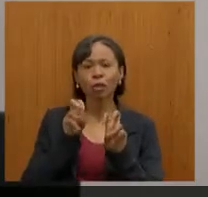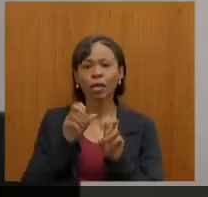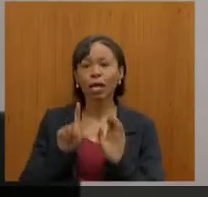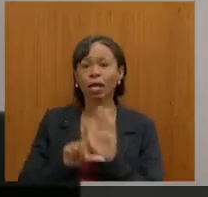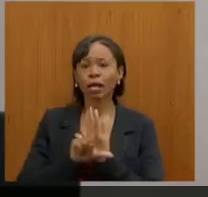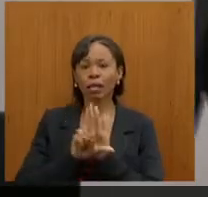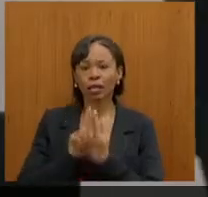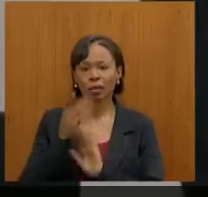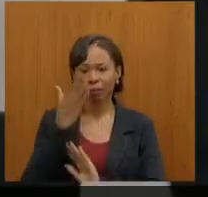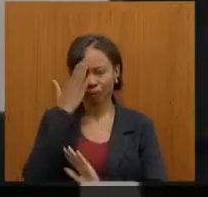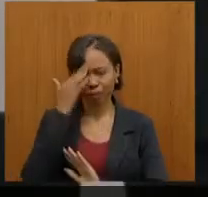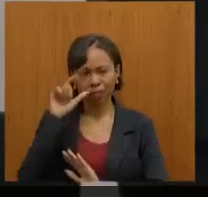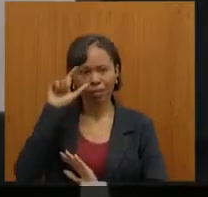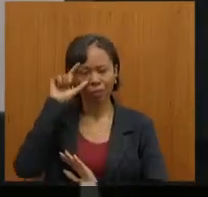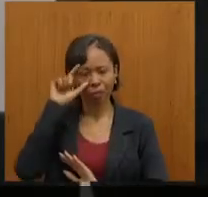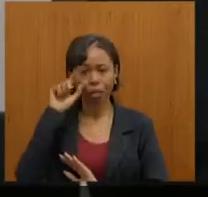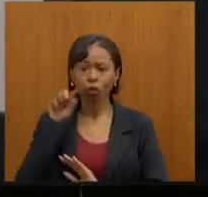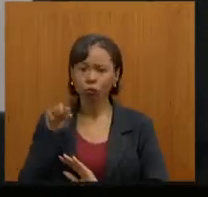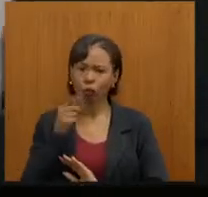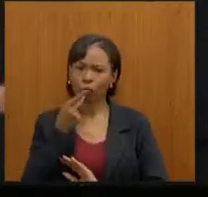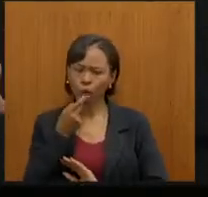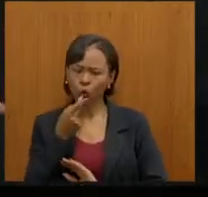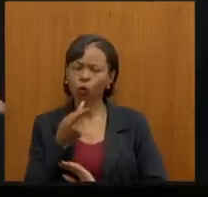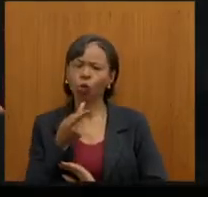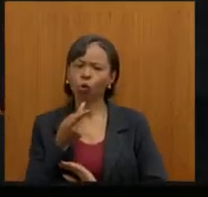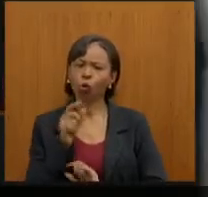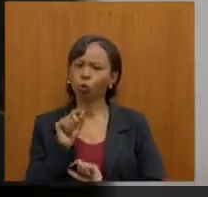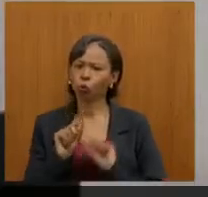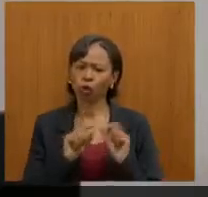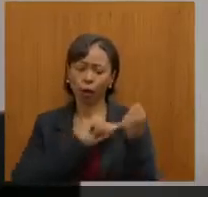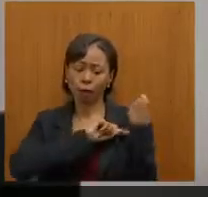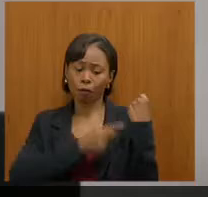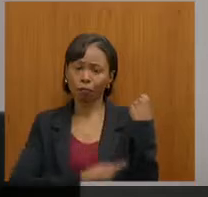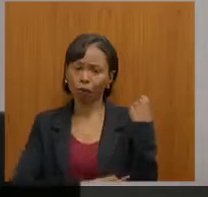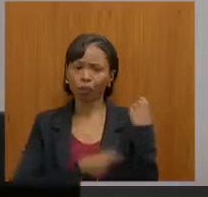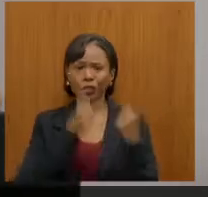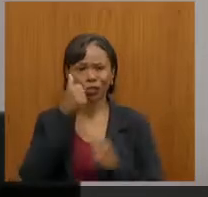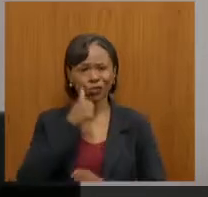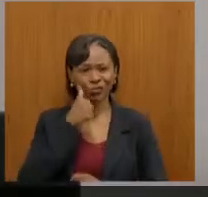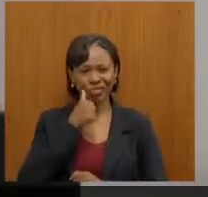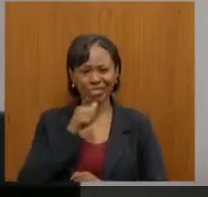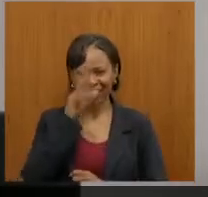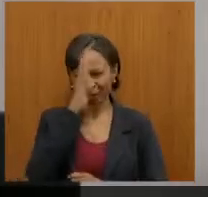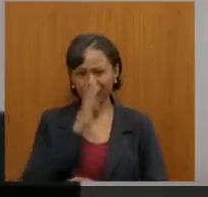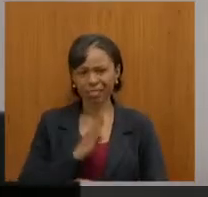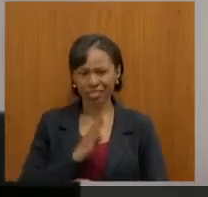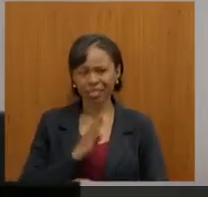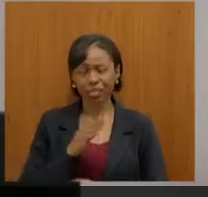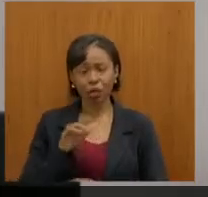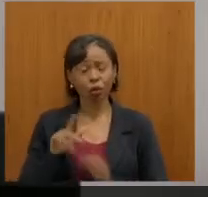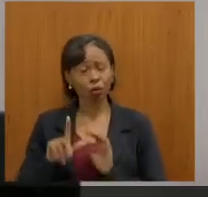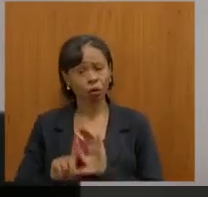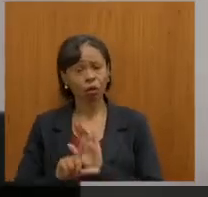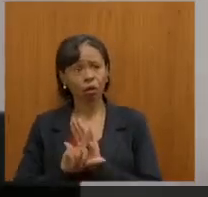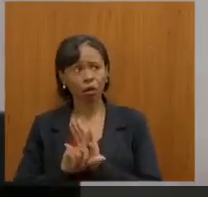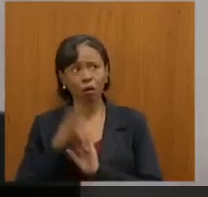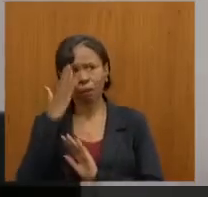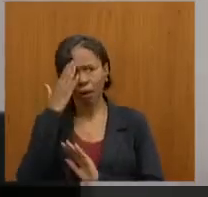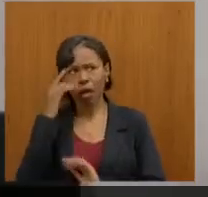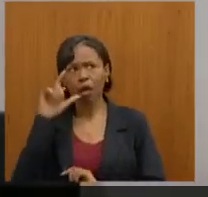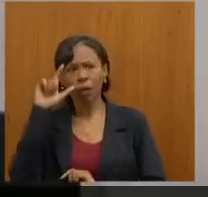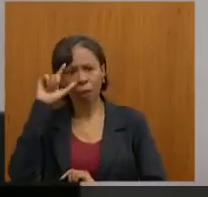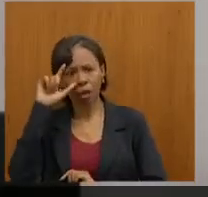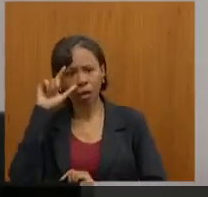é a força da mulher brasileira né quando a gente escuta falar da Maria da Penha gente lembra de força de coragem né